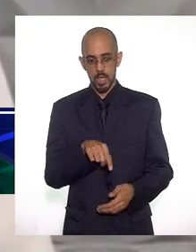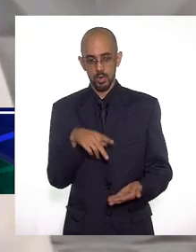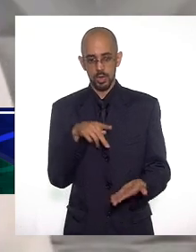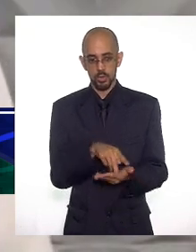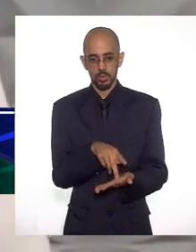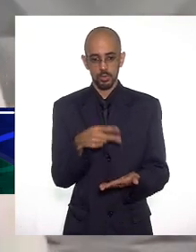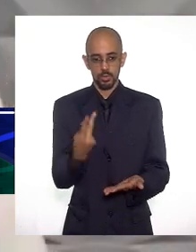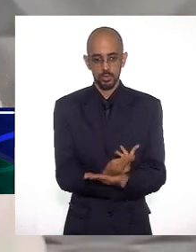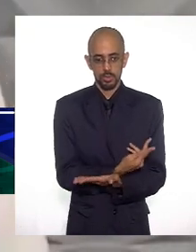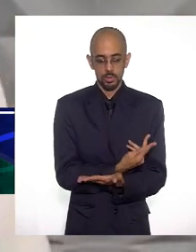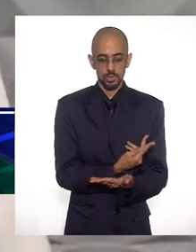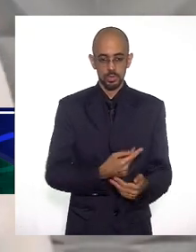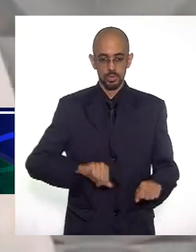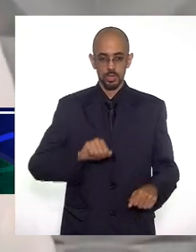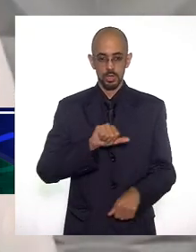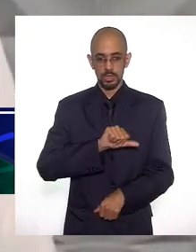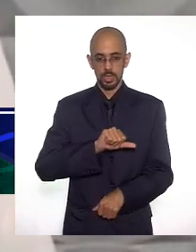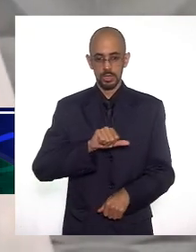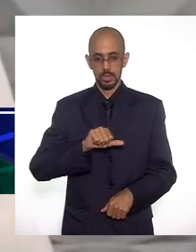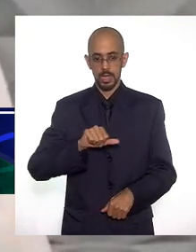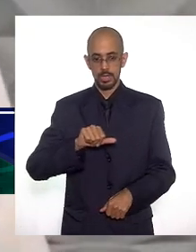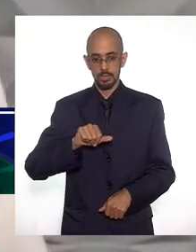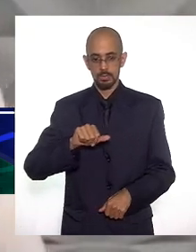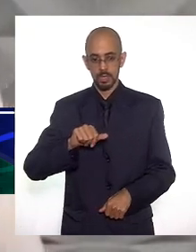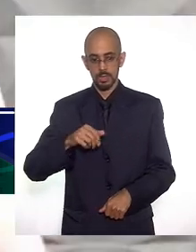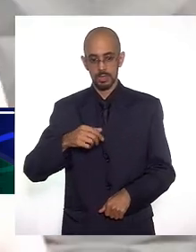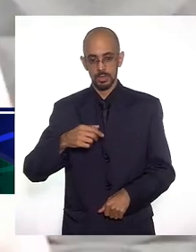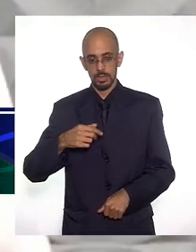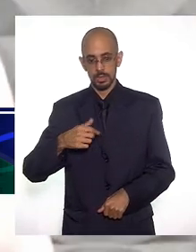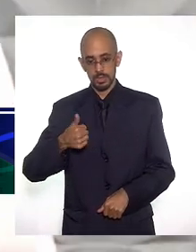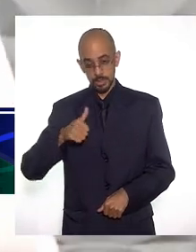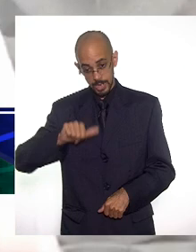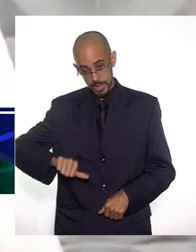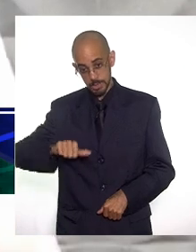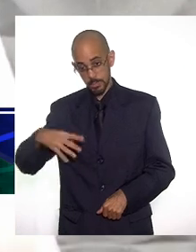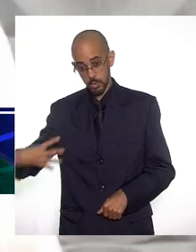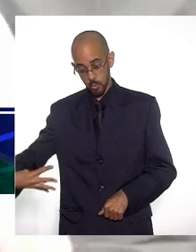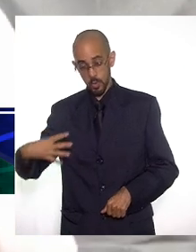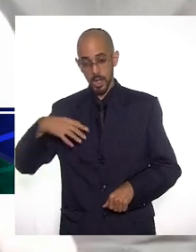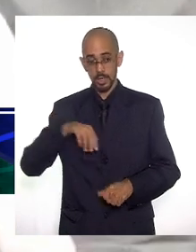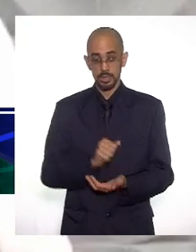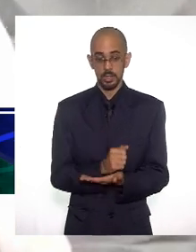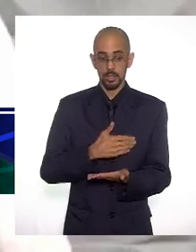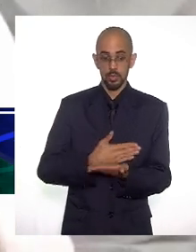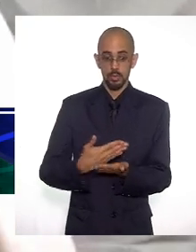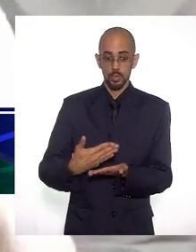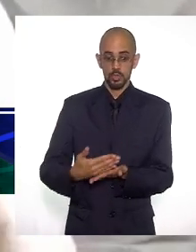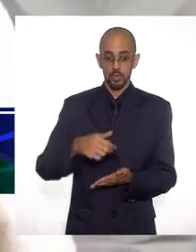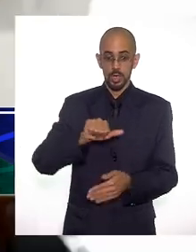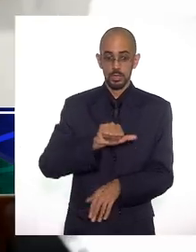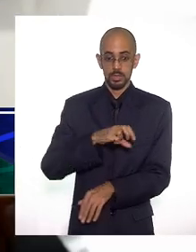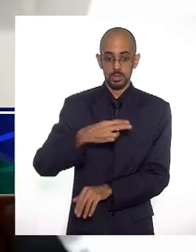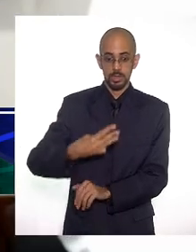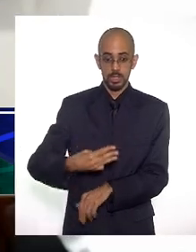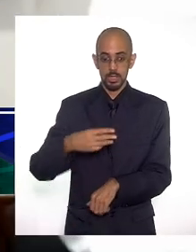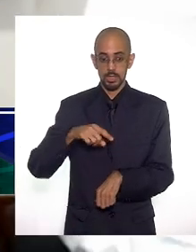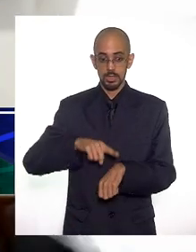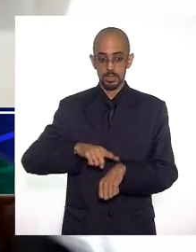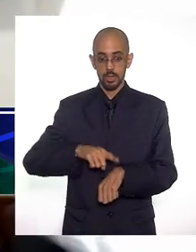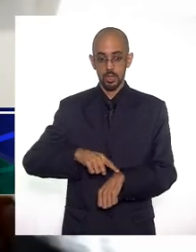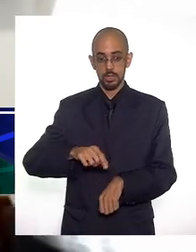na 114ª sessão extraordinária, que, iniciada às 13 horas e 32 minutos, encerrou-se